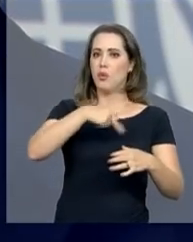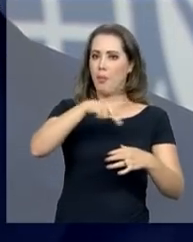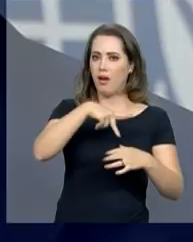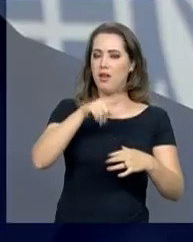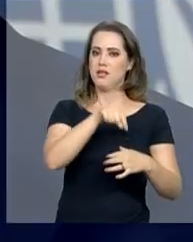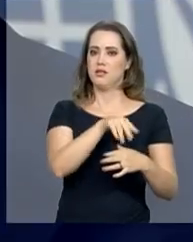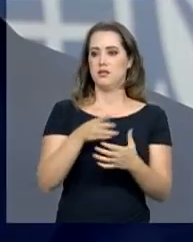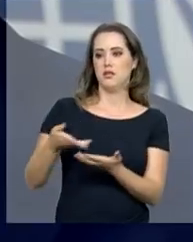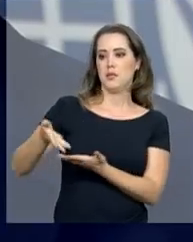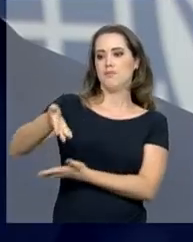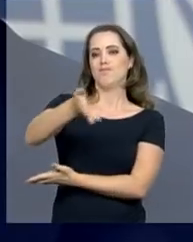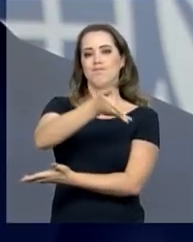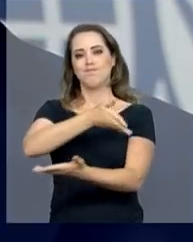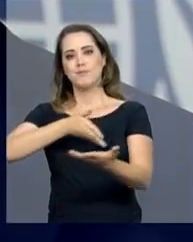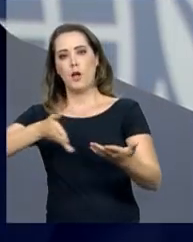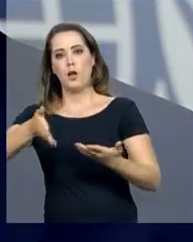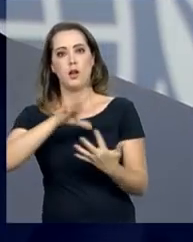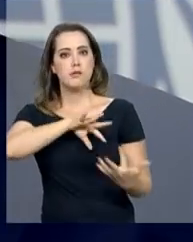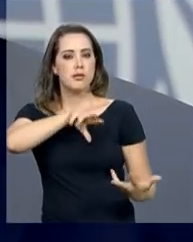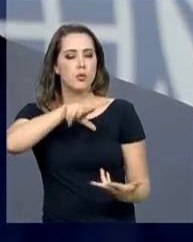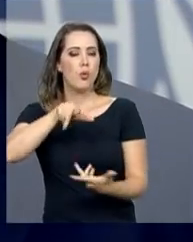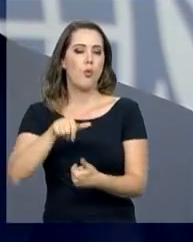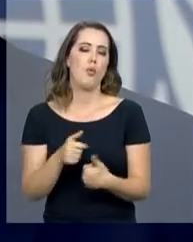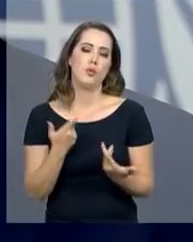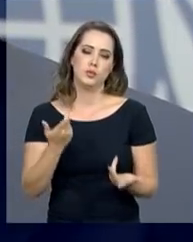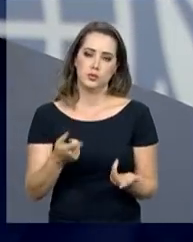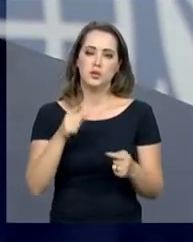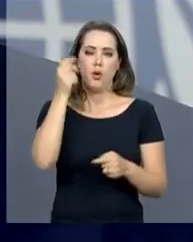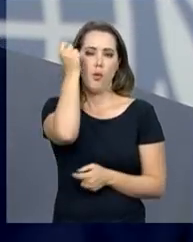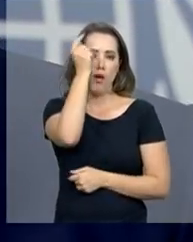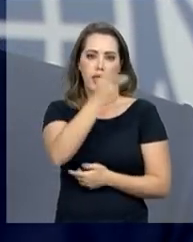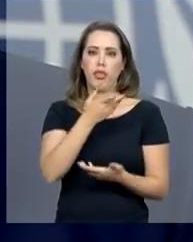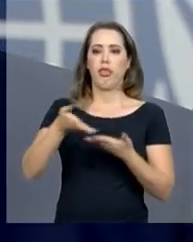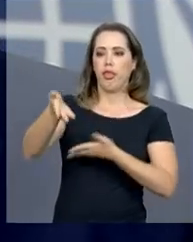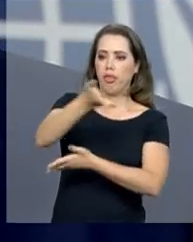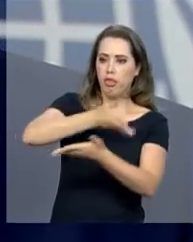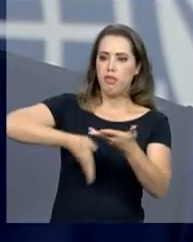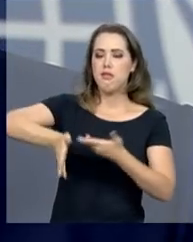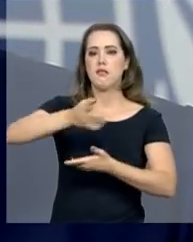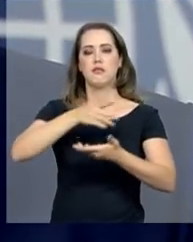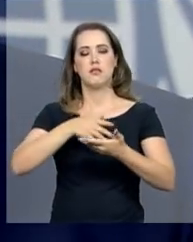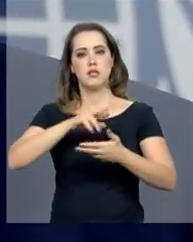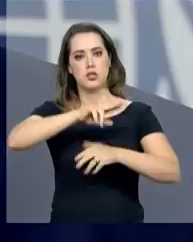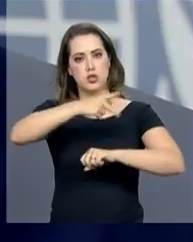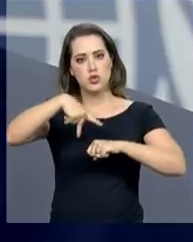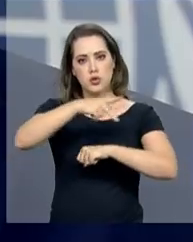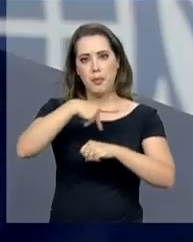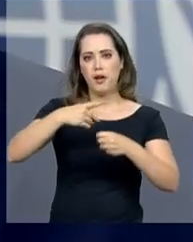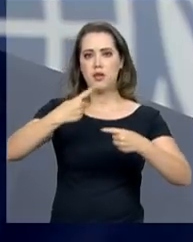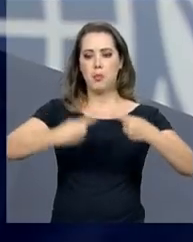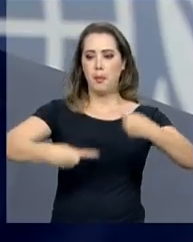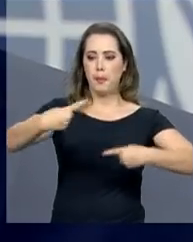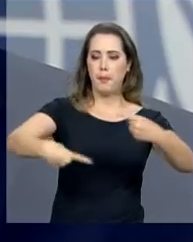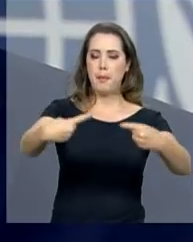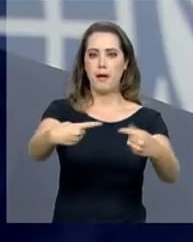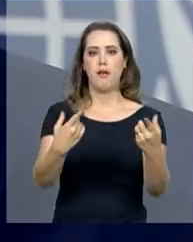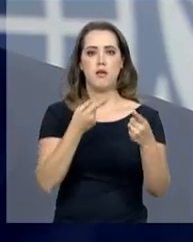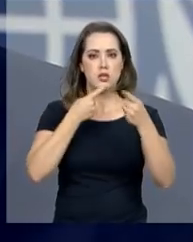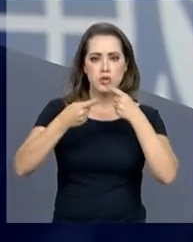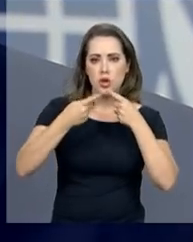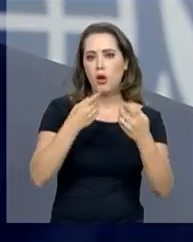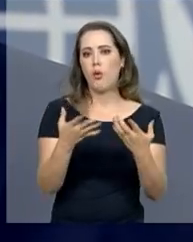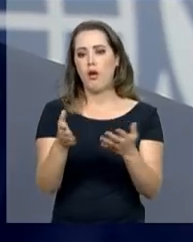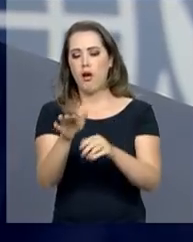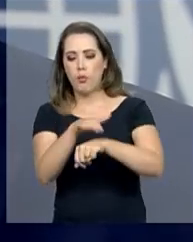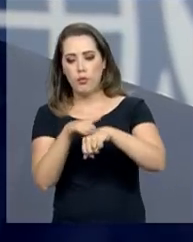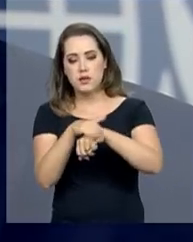desse país com outros países a ideia do multilateralismo para que haja uma um diálogo muito produtivo né e digo eu